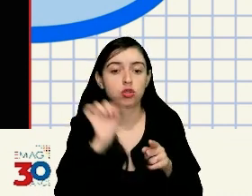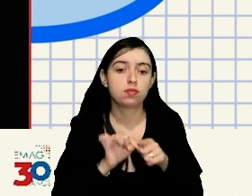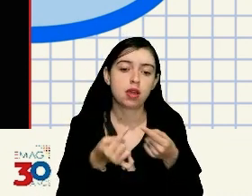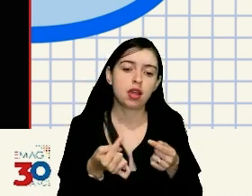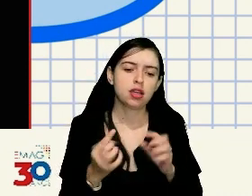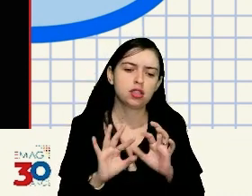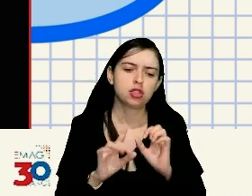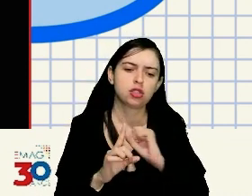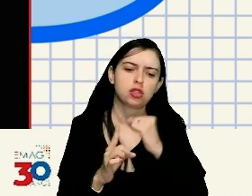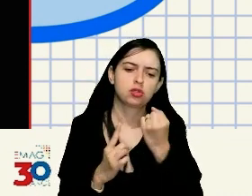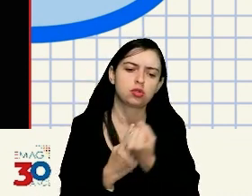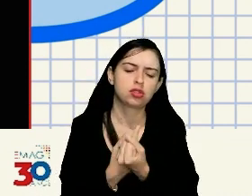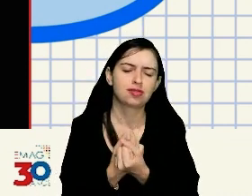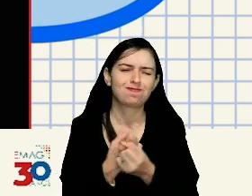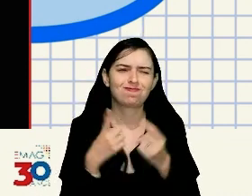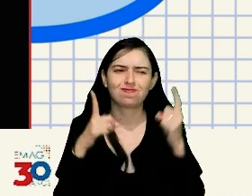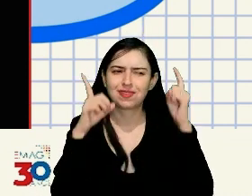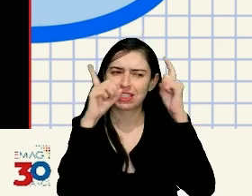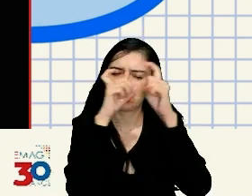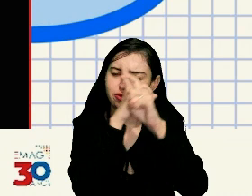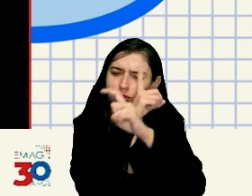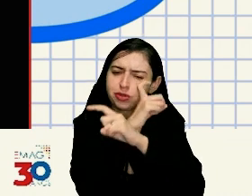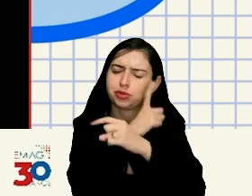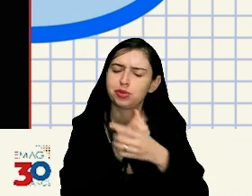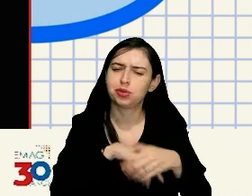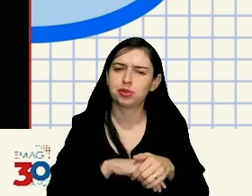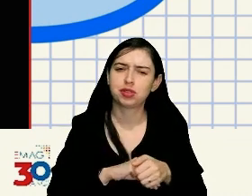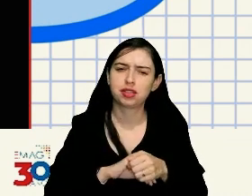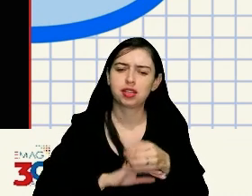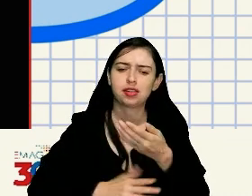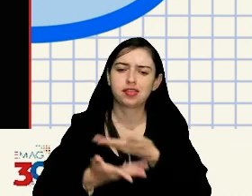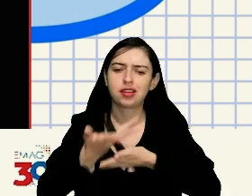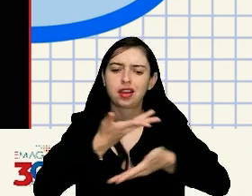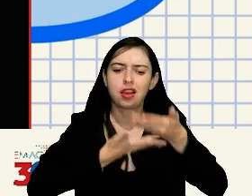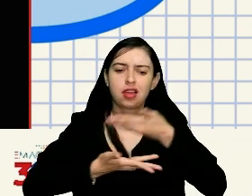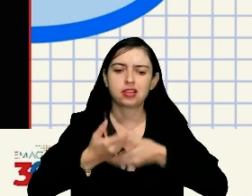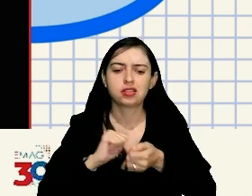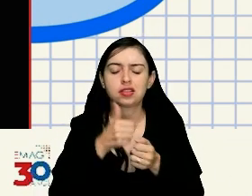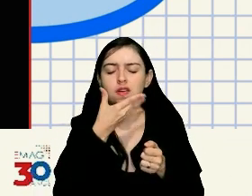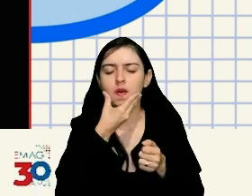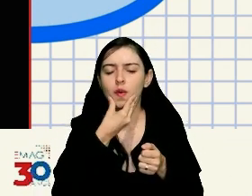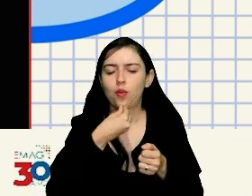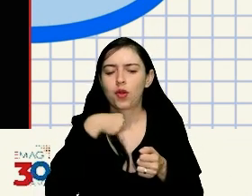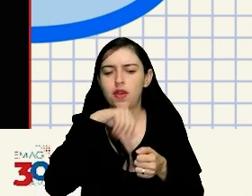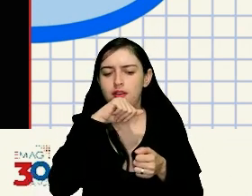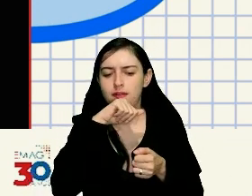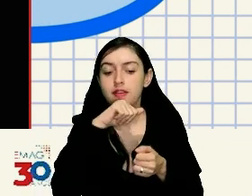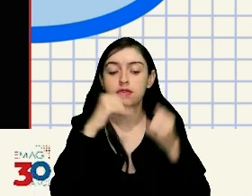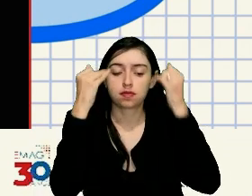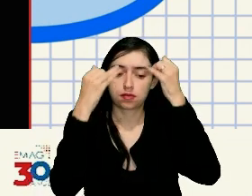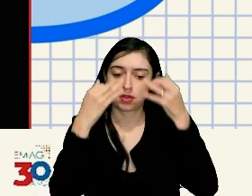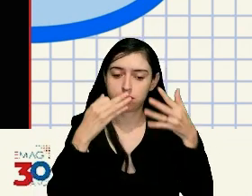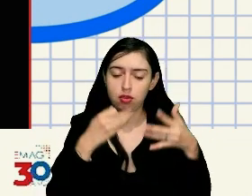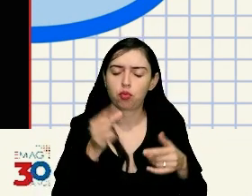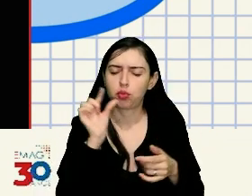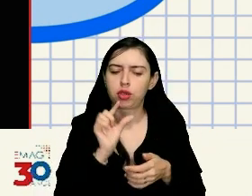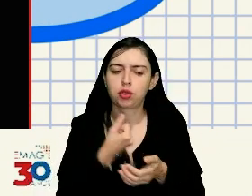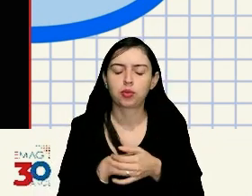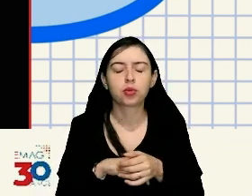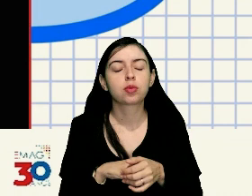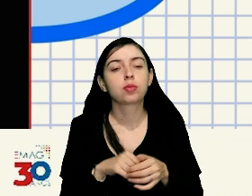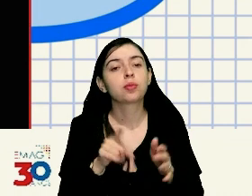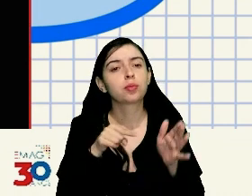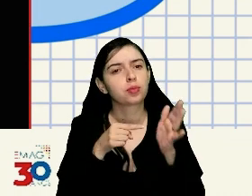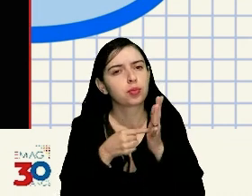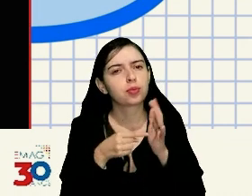dificulta bastante a gente exercer a nossa paternidade, e eu vou discorrer um pouquinho dela aqui. E uma coisa que eu posso falar com muita